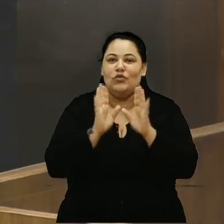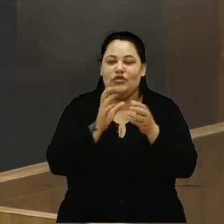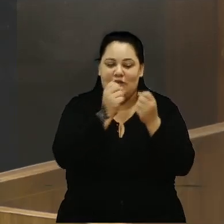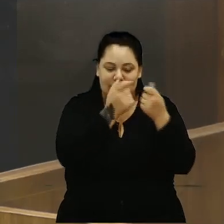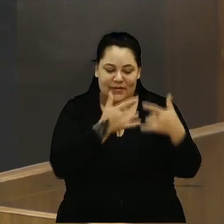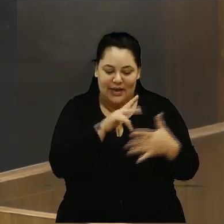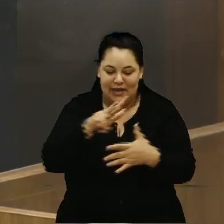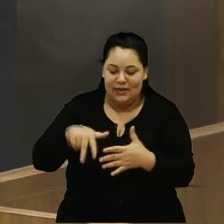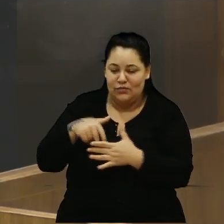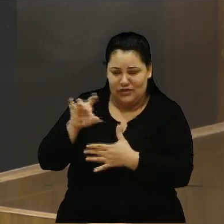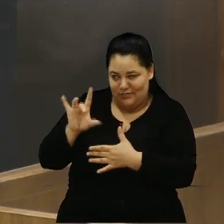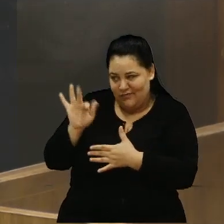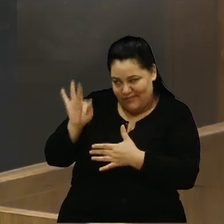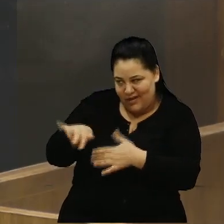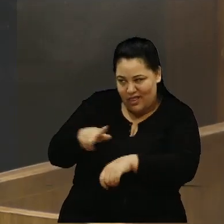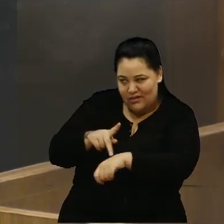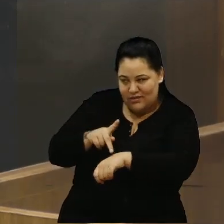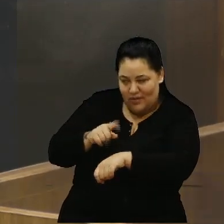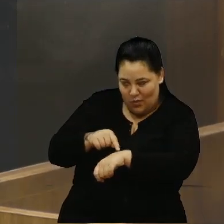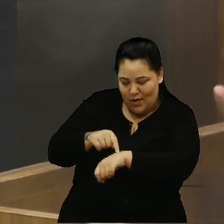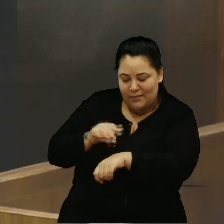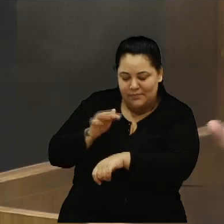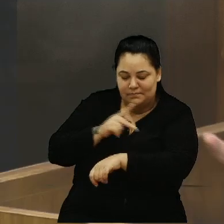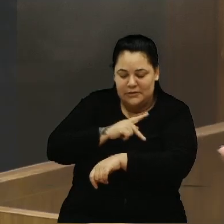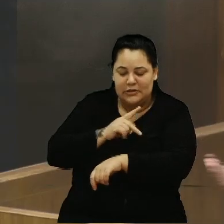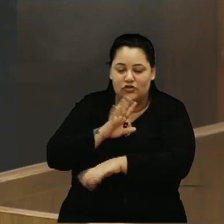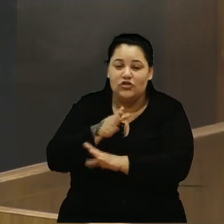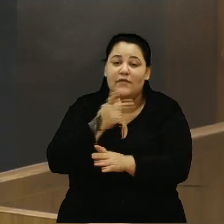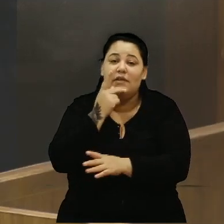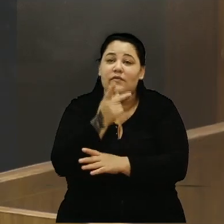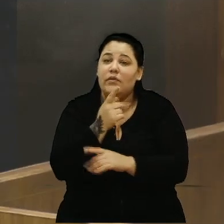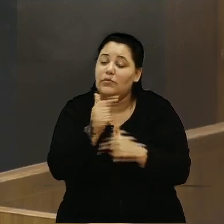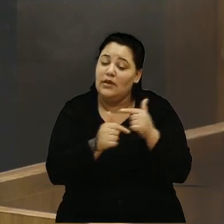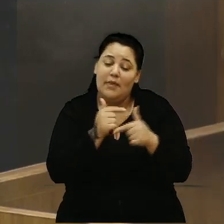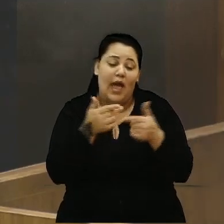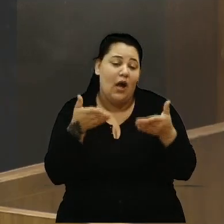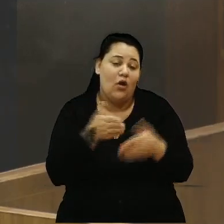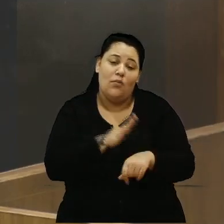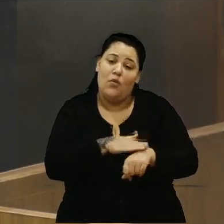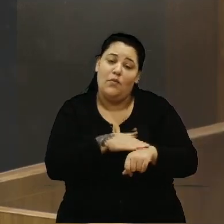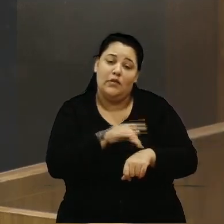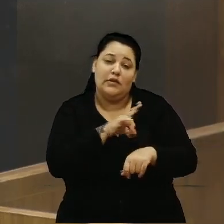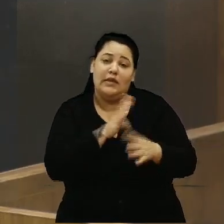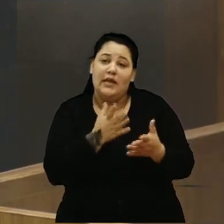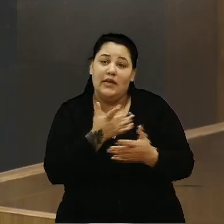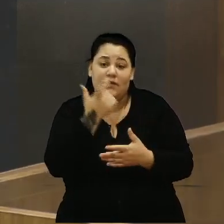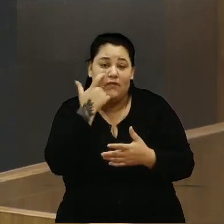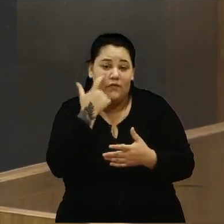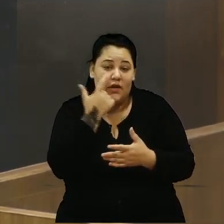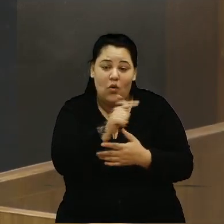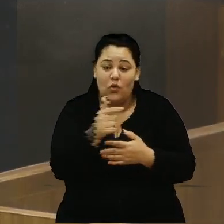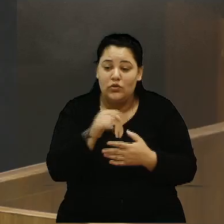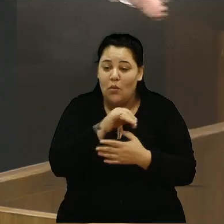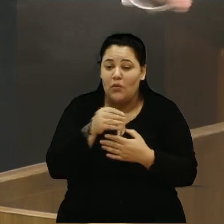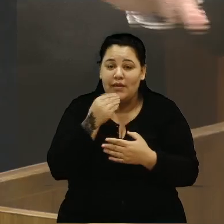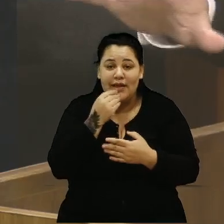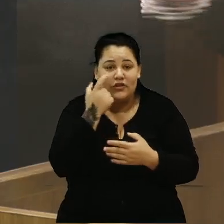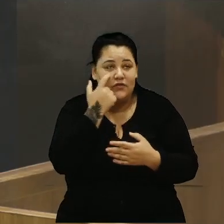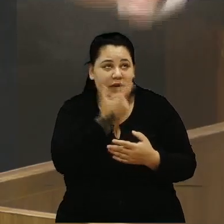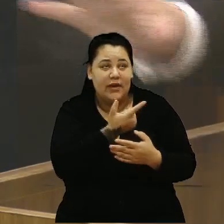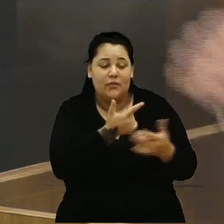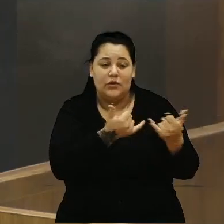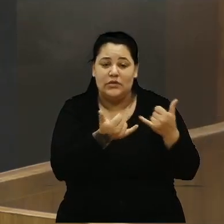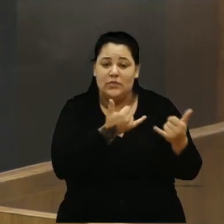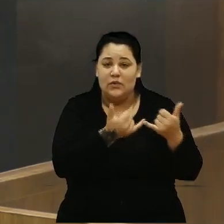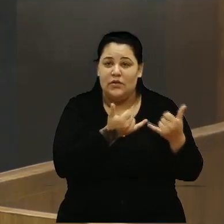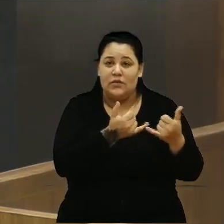senhor presidente, eu já falei, vamos trabalhar com o que temos. E comecei a ver outras possibilidades de ter uma parte lá dos